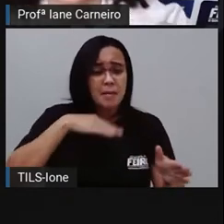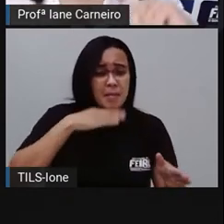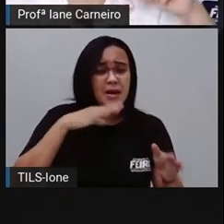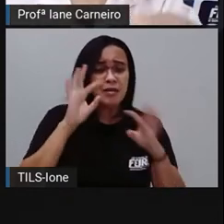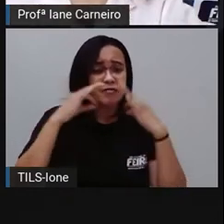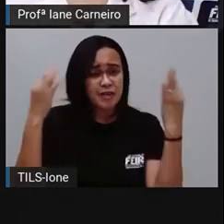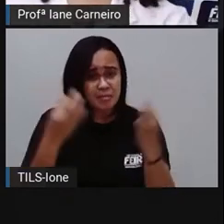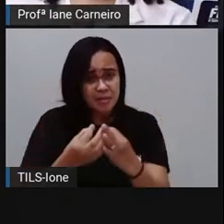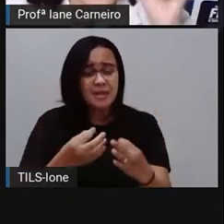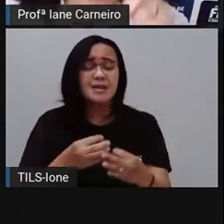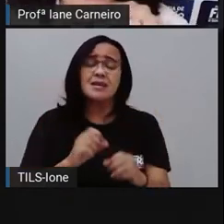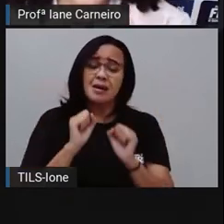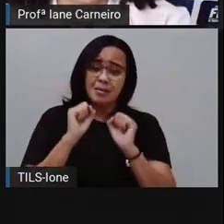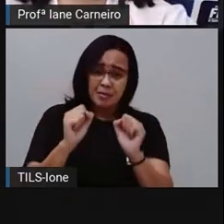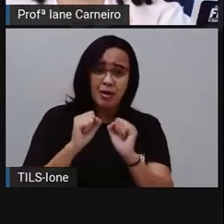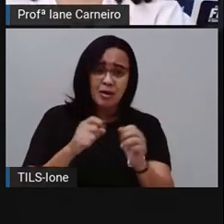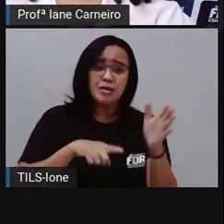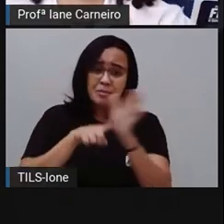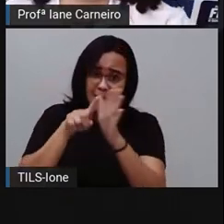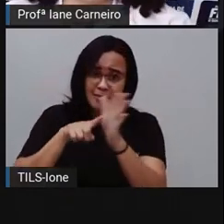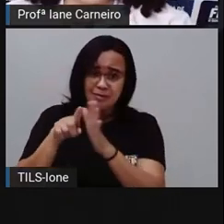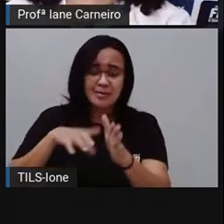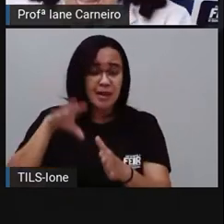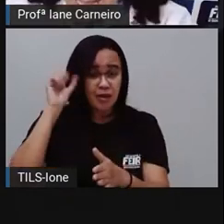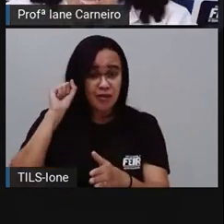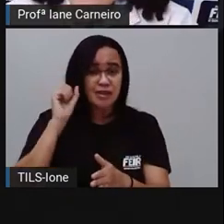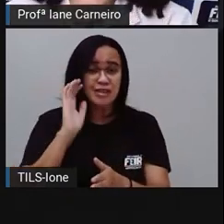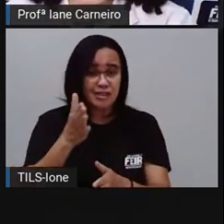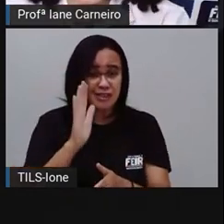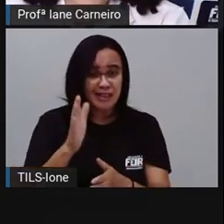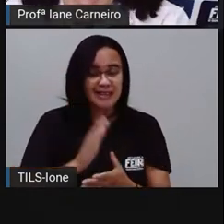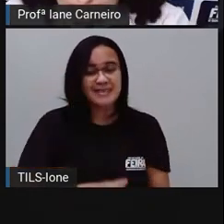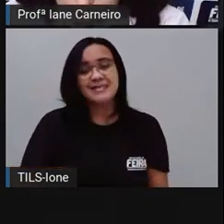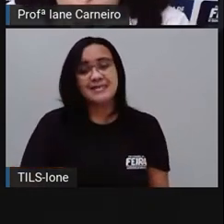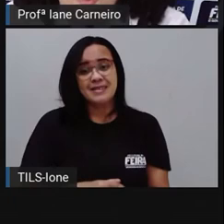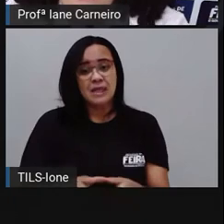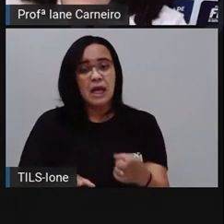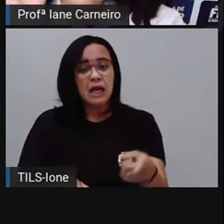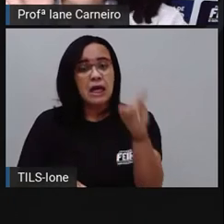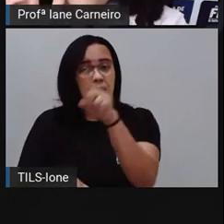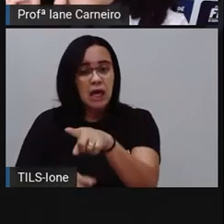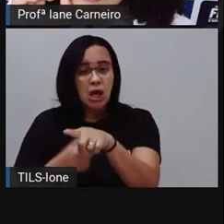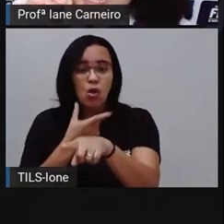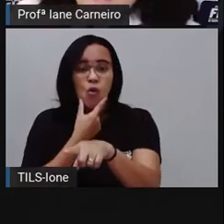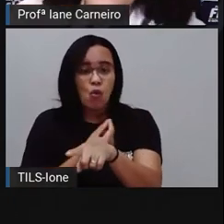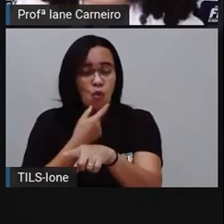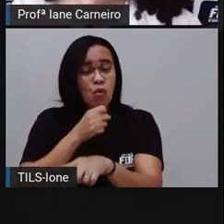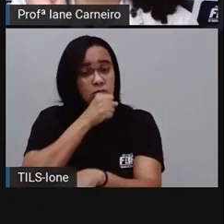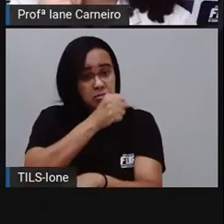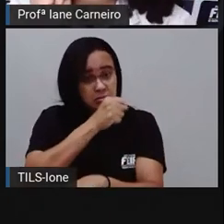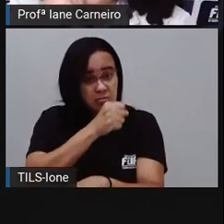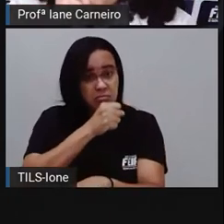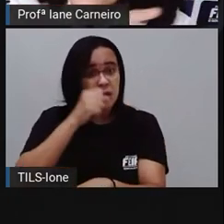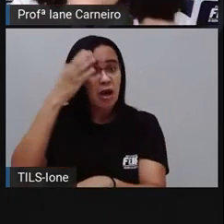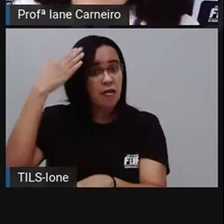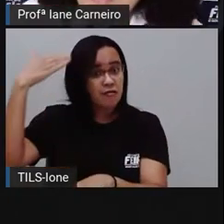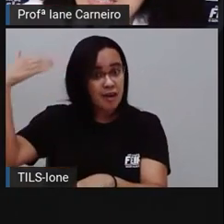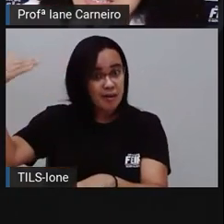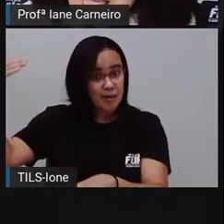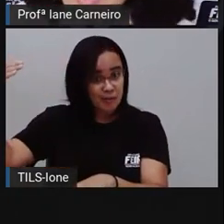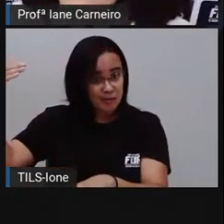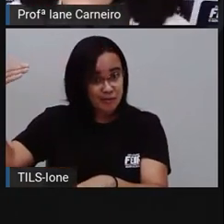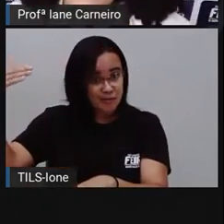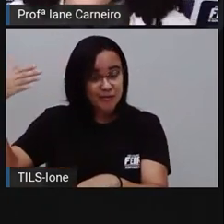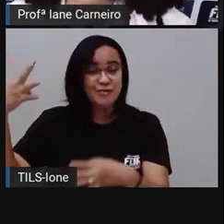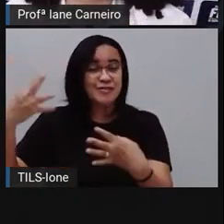essa música, o papai também, tenho certeza que já ouviram, tá bom? Esse aqui também é um artista famoso da